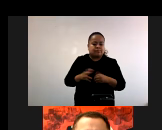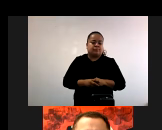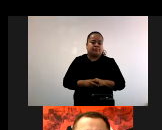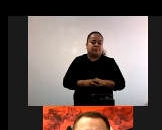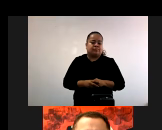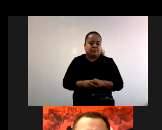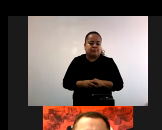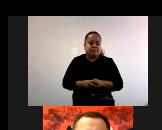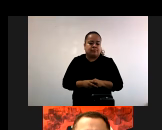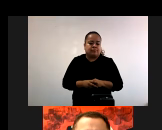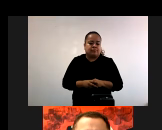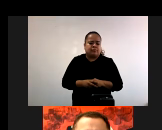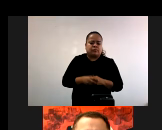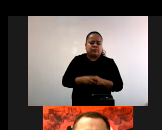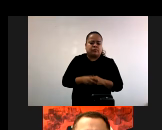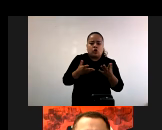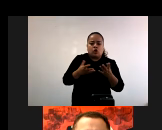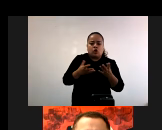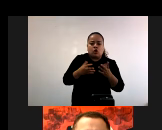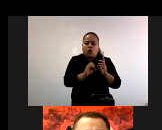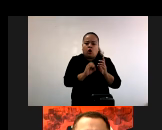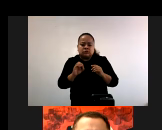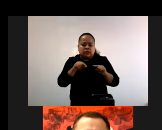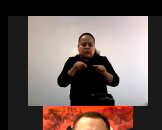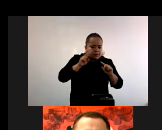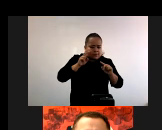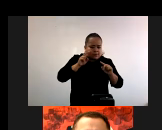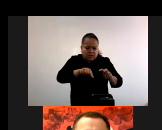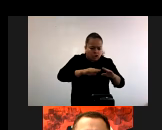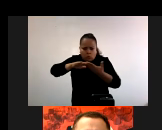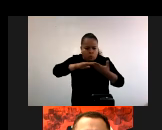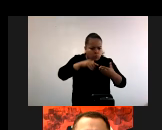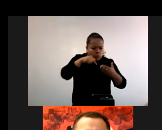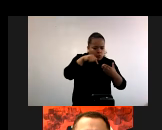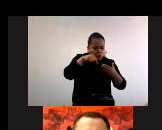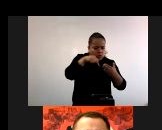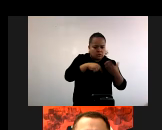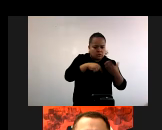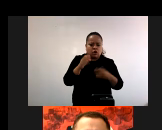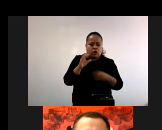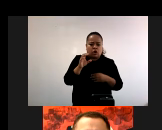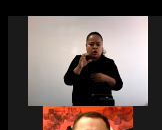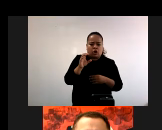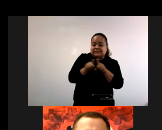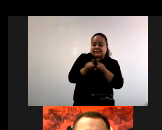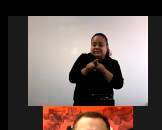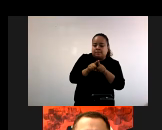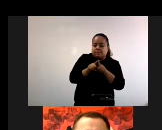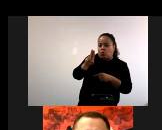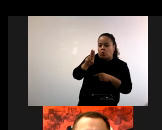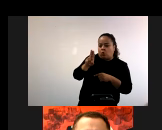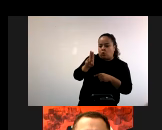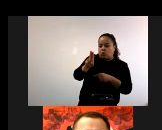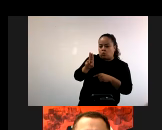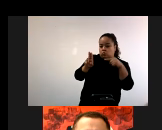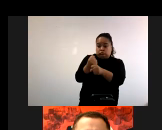diferentes organizações de base comunitária, com as agências das Nações Unidas, que trabalham principalmente com comunidades